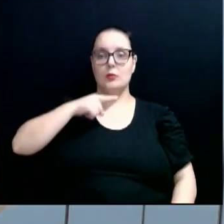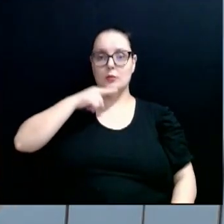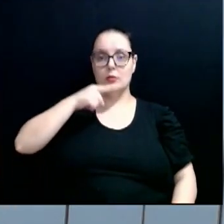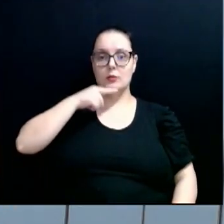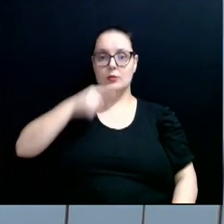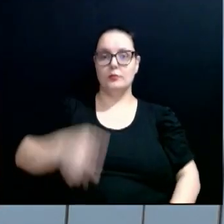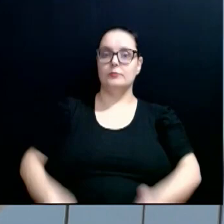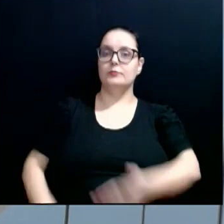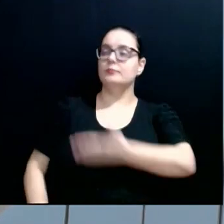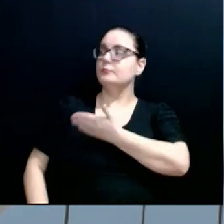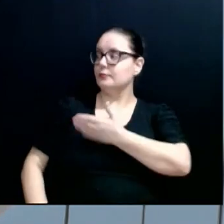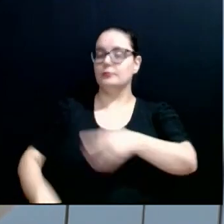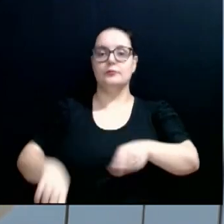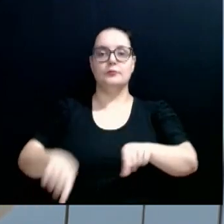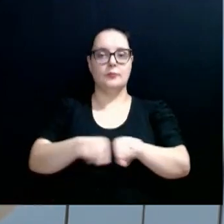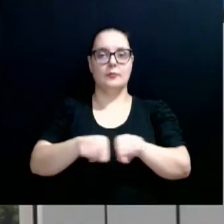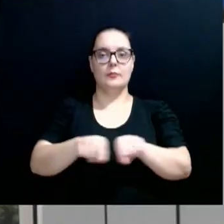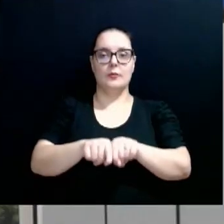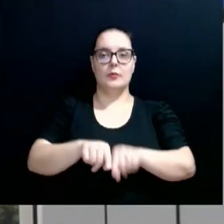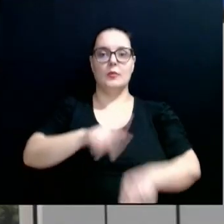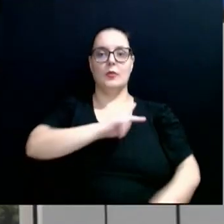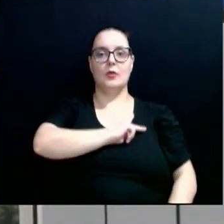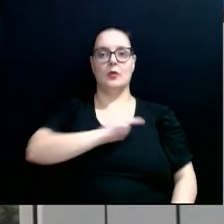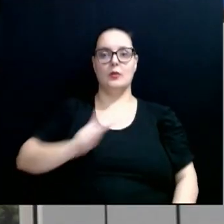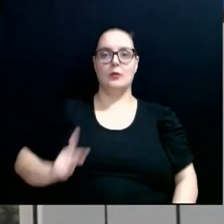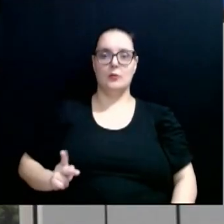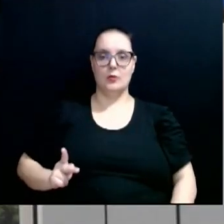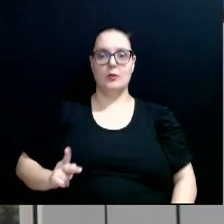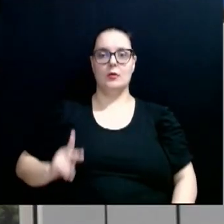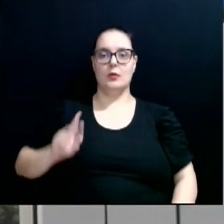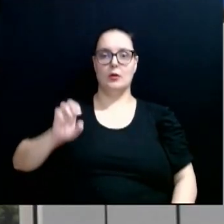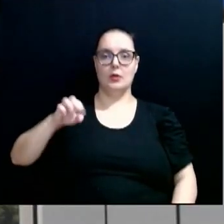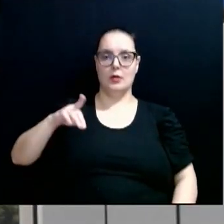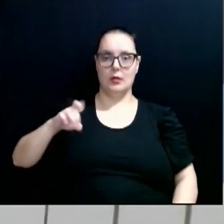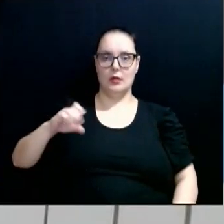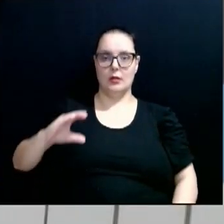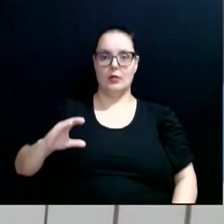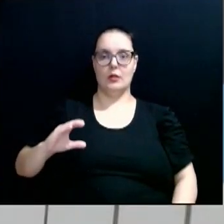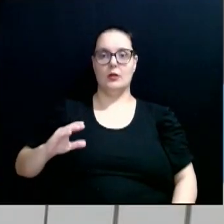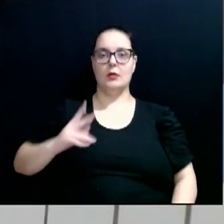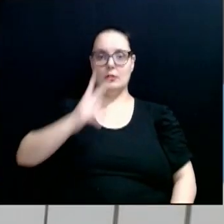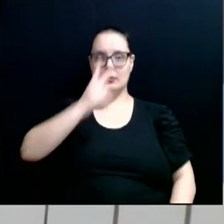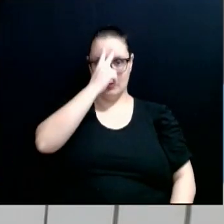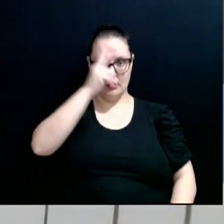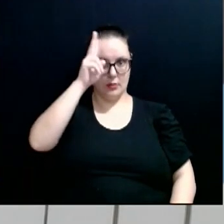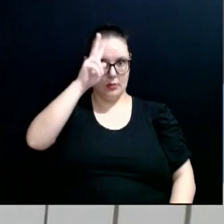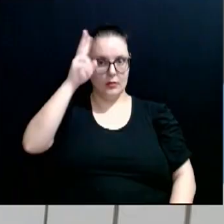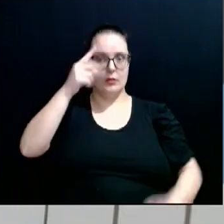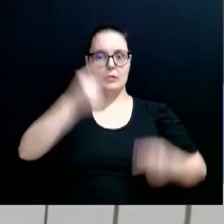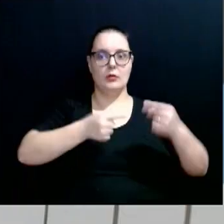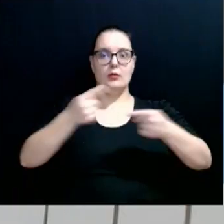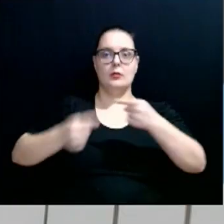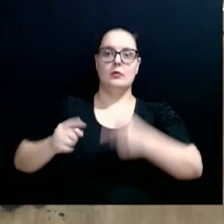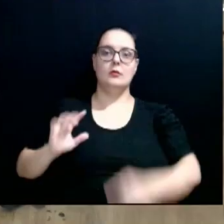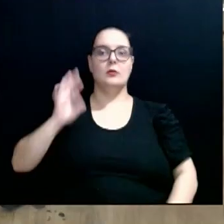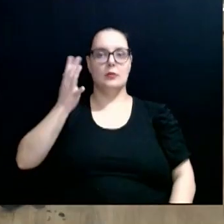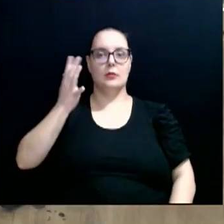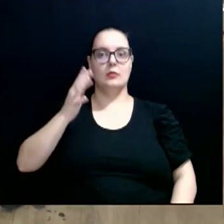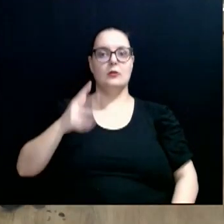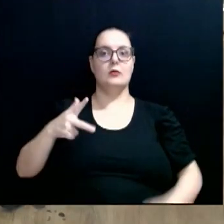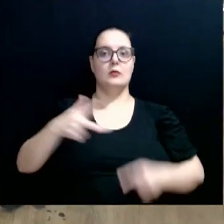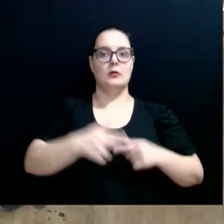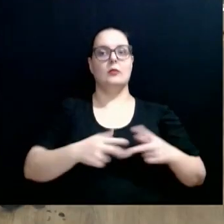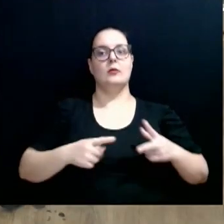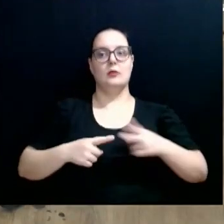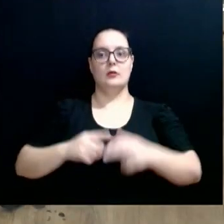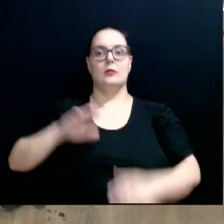e também o presidente da INDEC, Vinícius Riveretti. Lembrando que o debate vai acontecer, farei as interrupções apenas quando